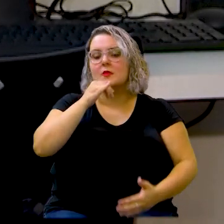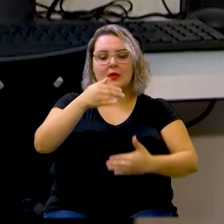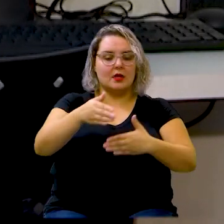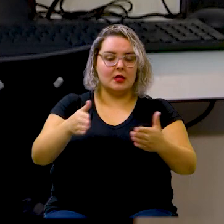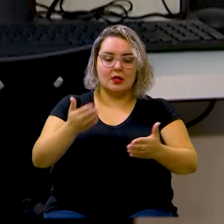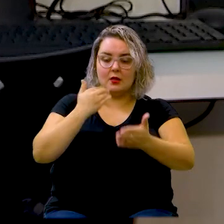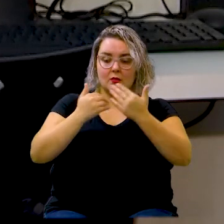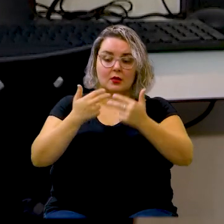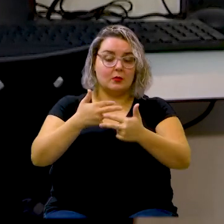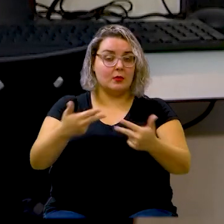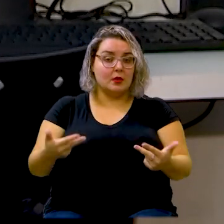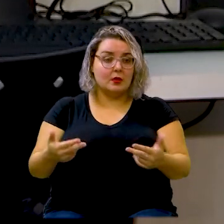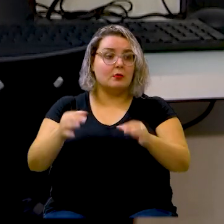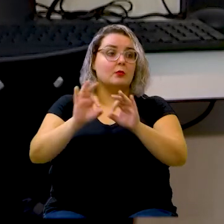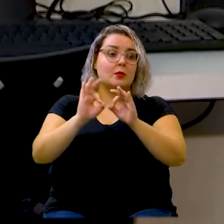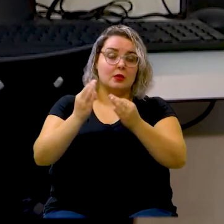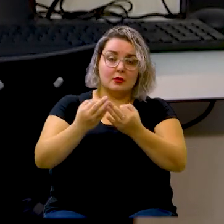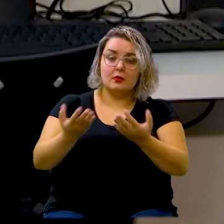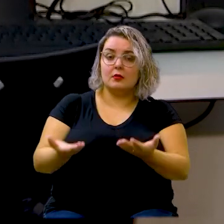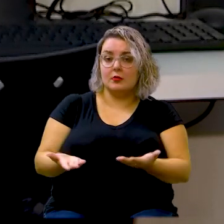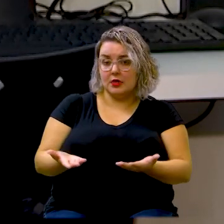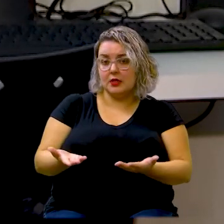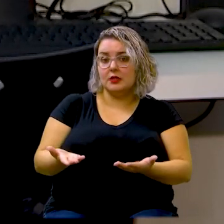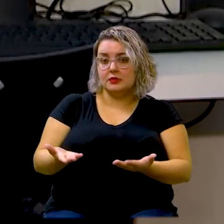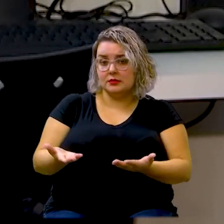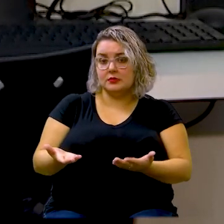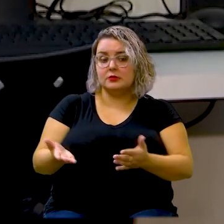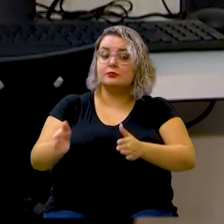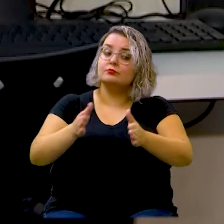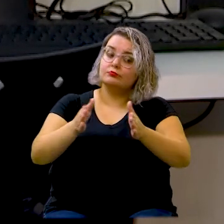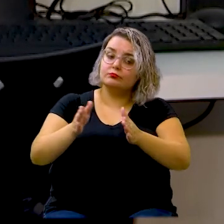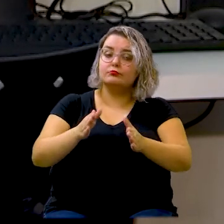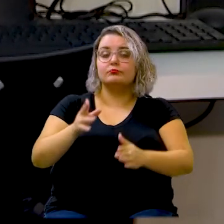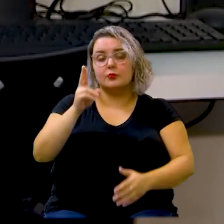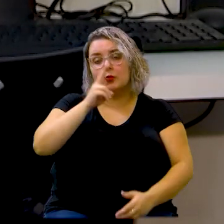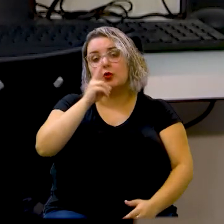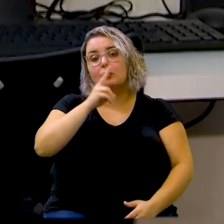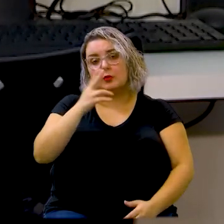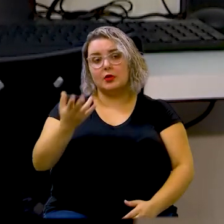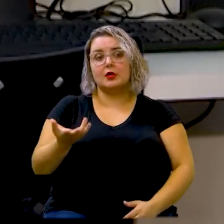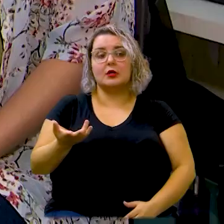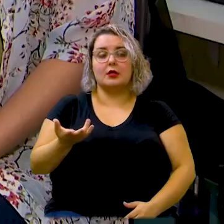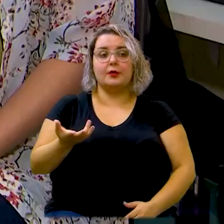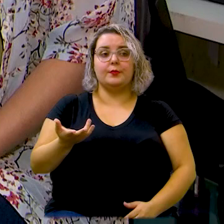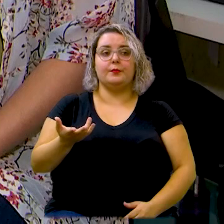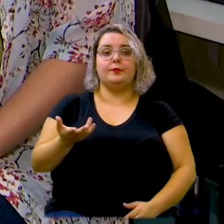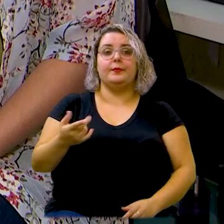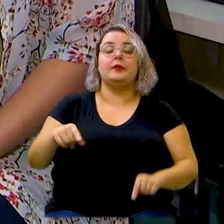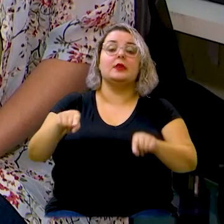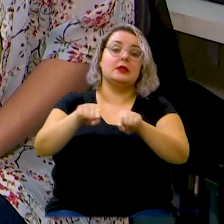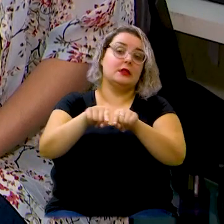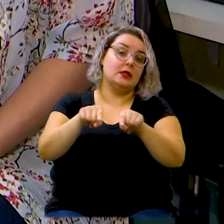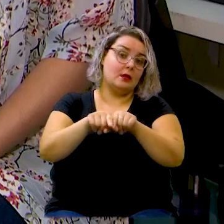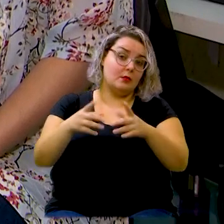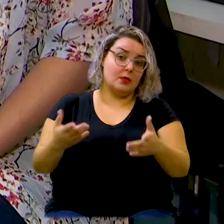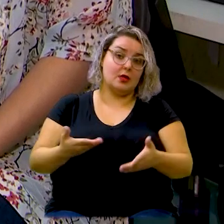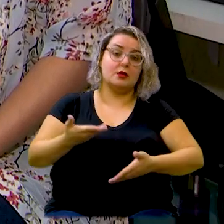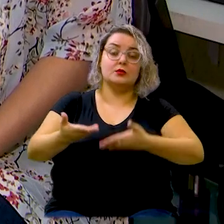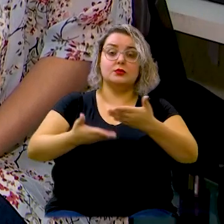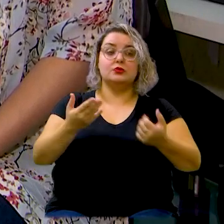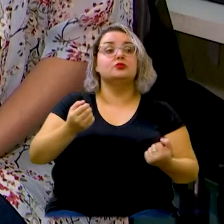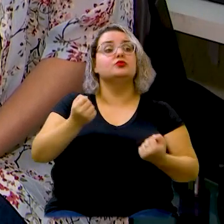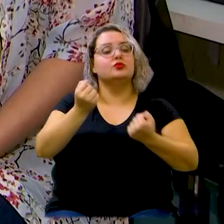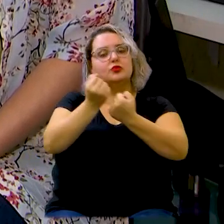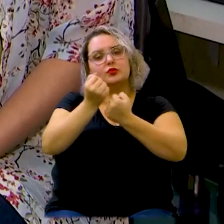cesta básica, né, para famílias que tinham uma situação emergencial aí. Também o serviço de apoio